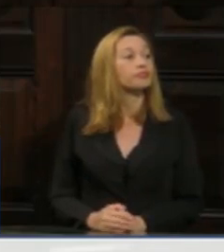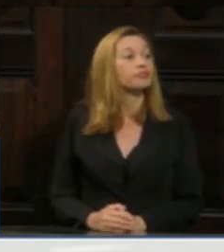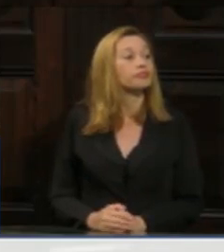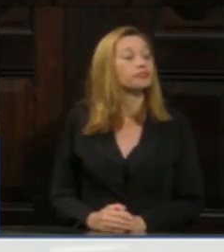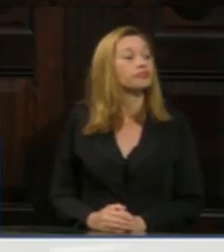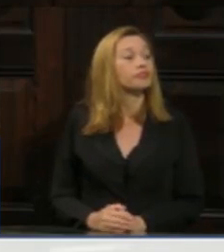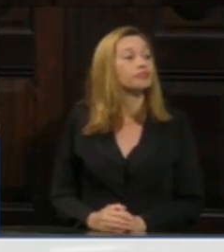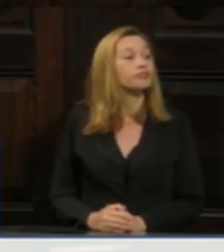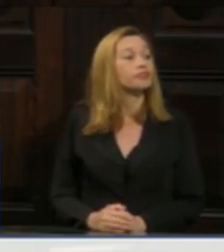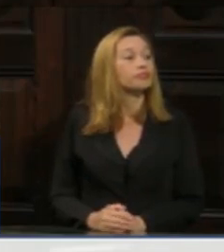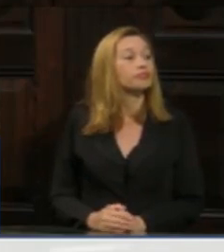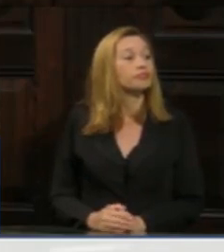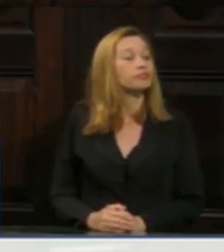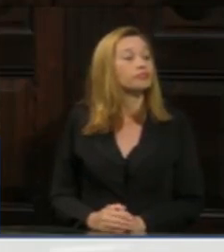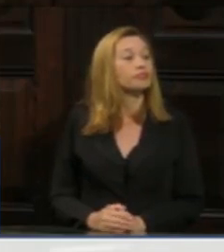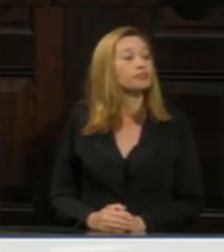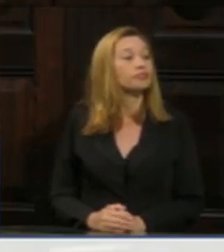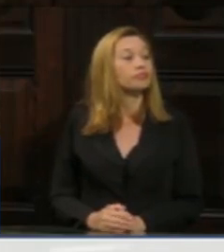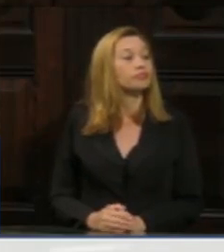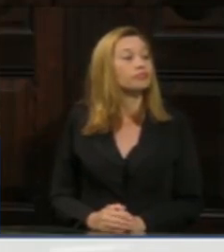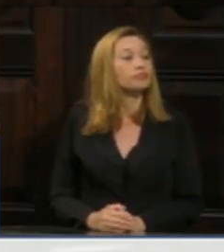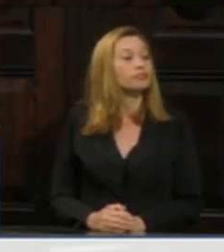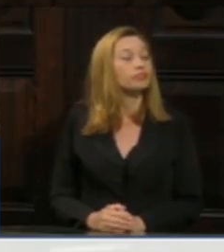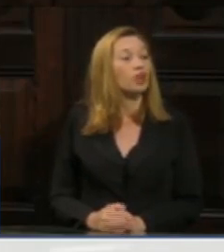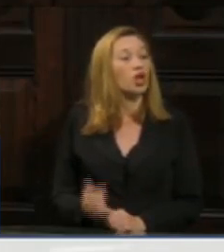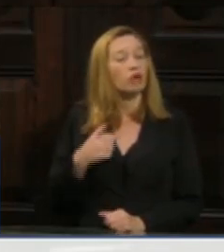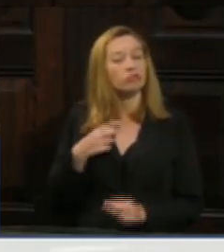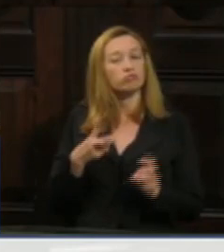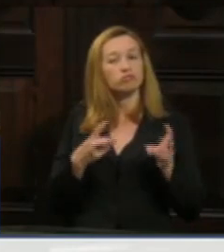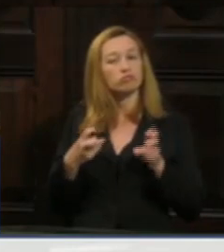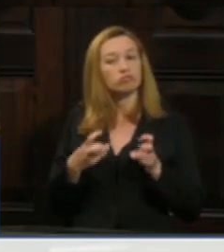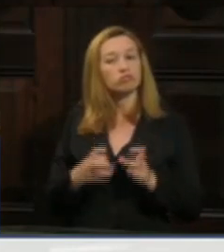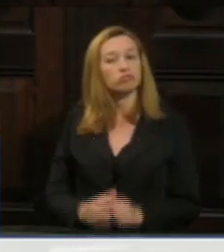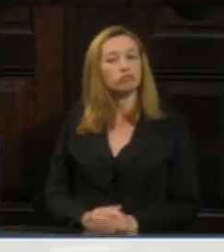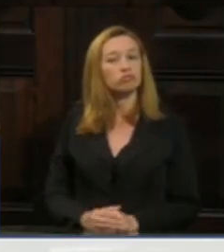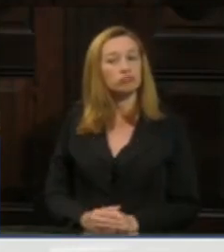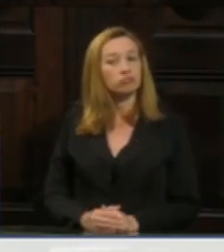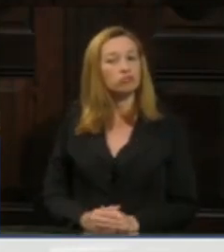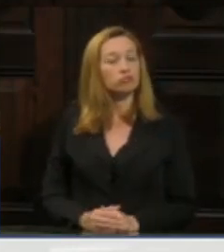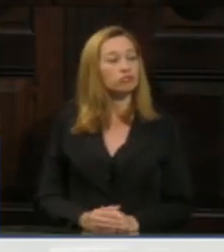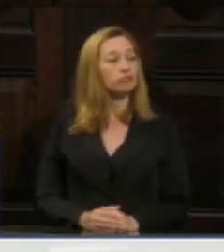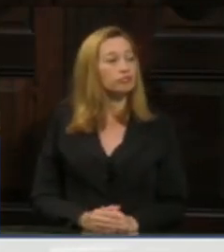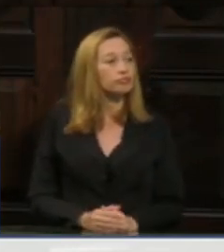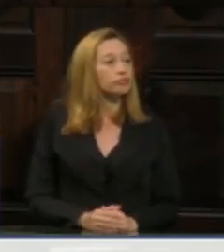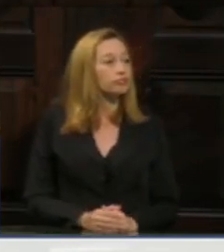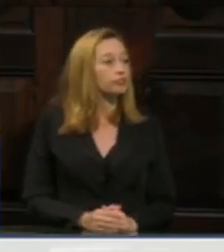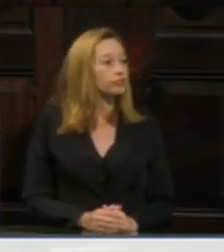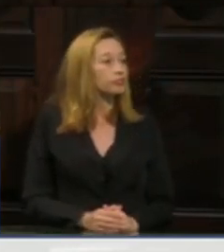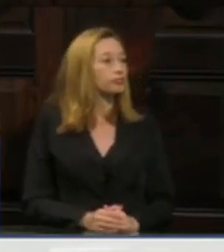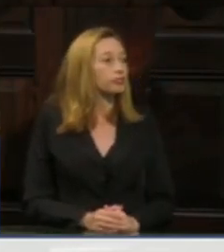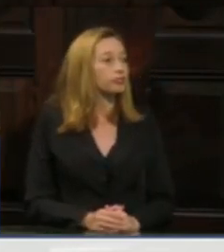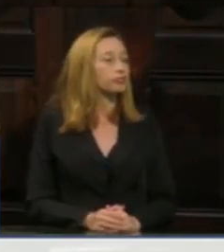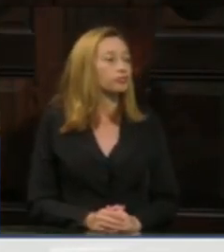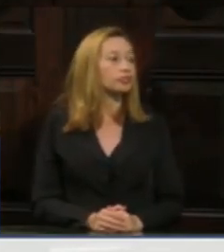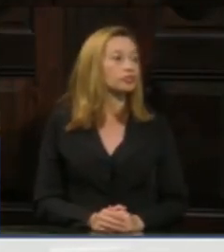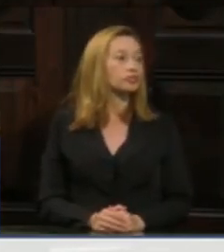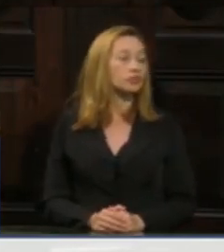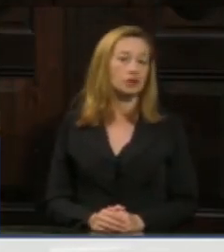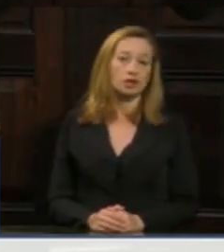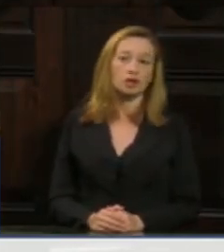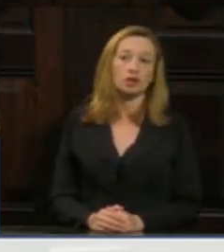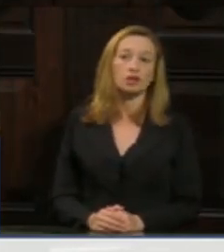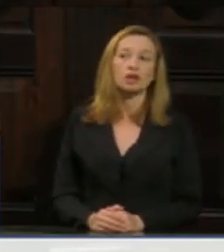os dispositivos correlatos na Constituição de 5 de outubro de 88, da qual